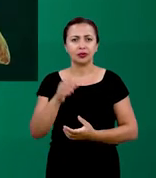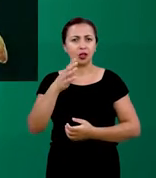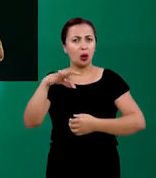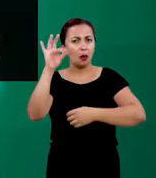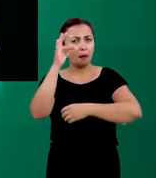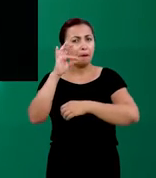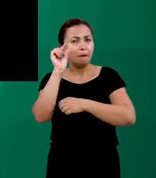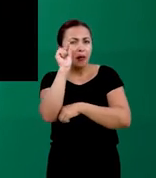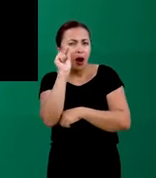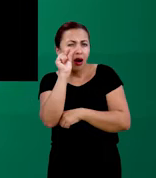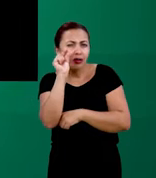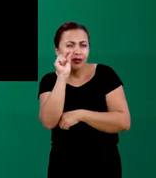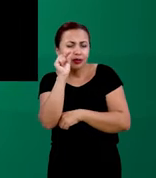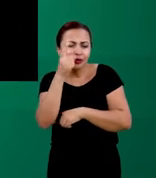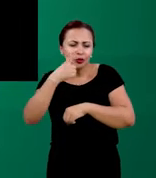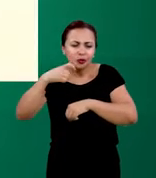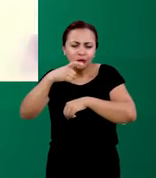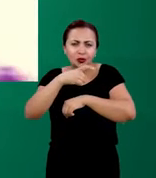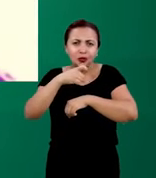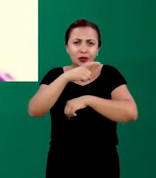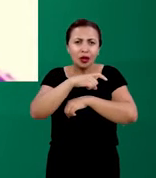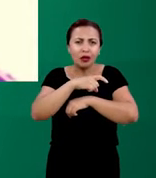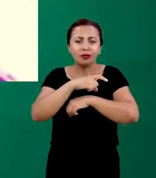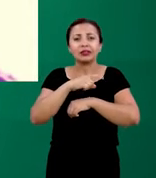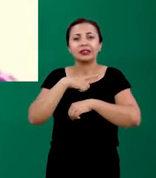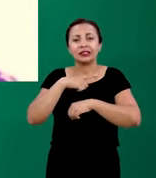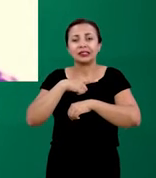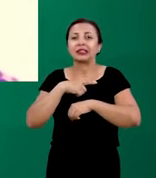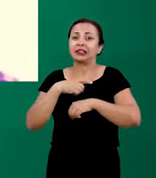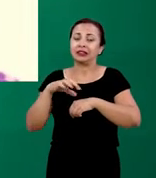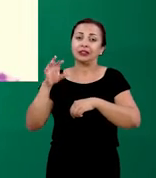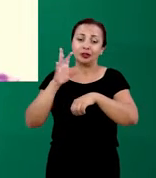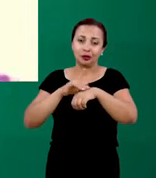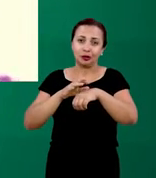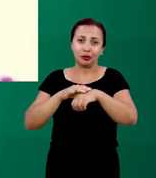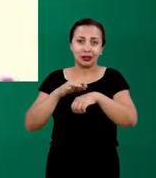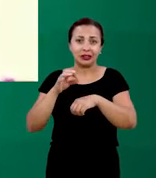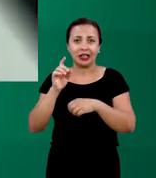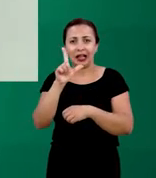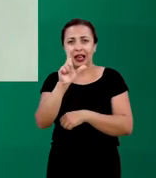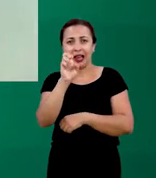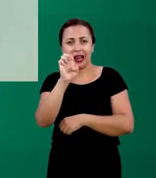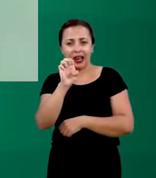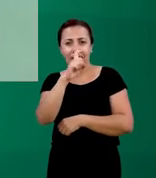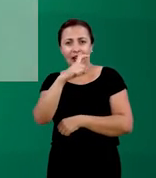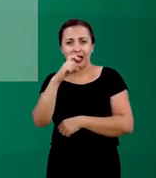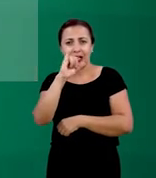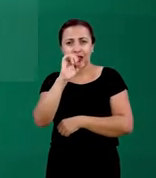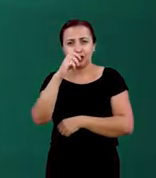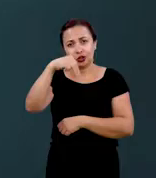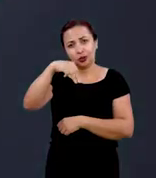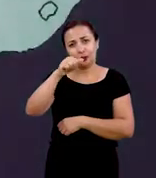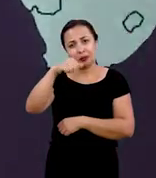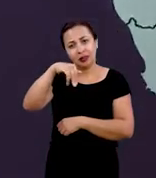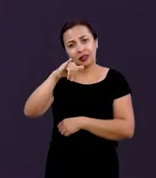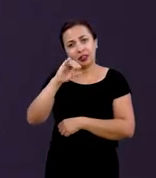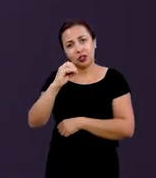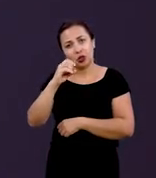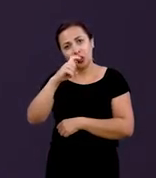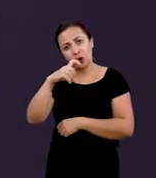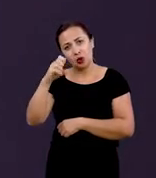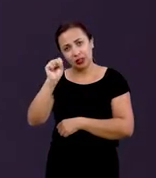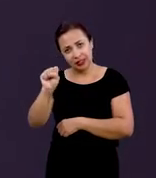Este pequeno protozoário, vetor da leishmaniose, tem causado enfermidades em humanos e animais por todo o